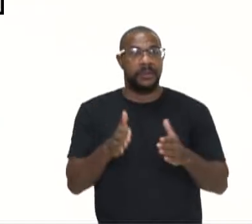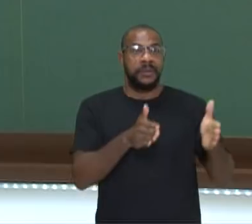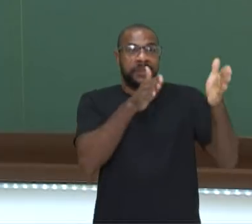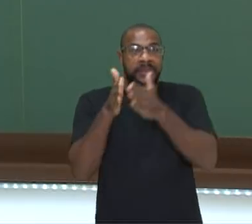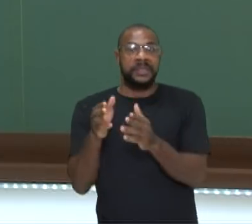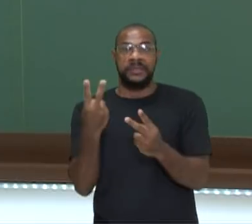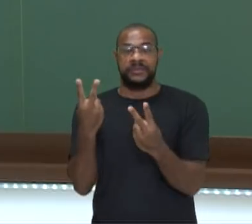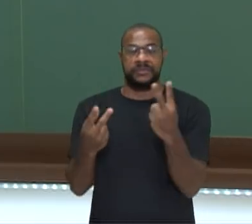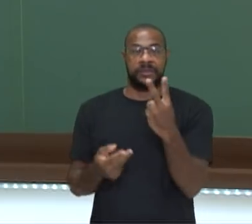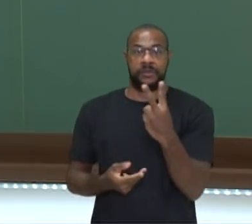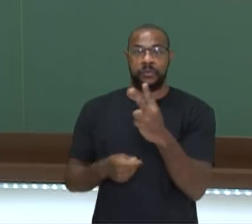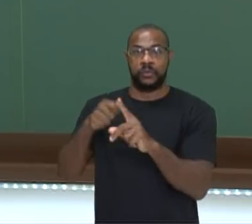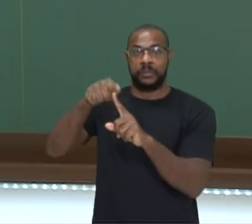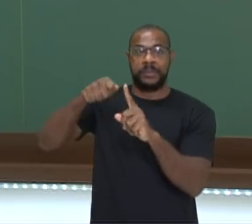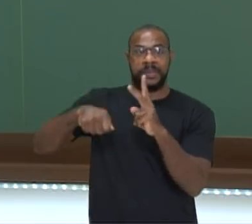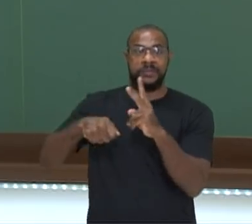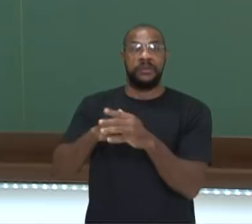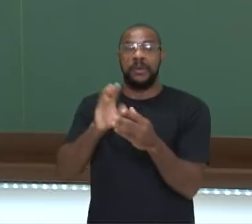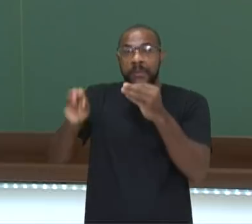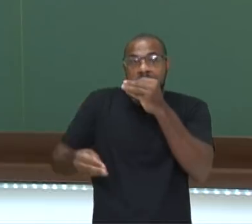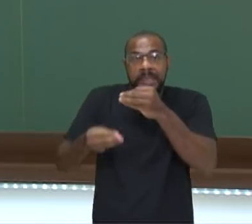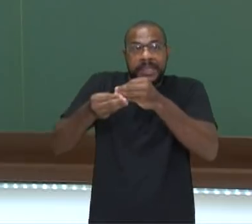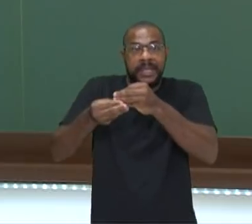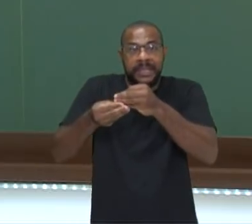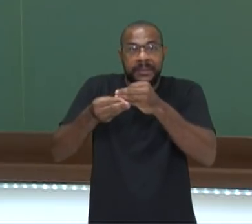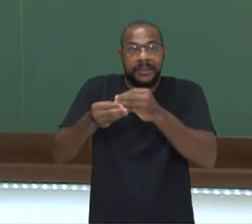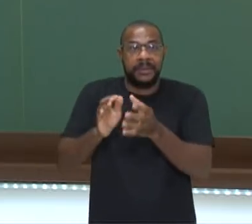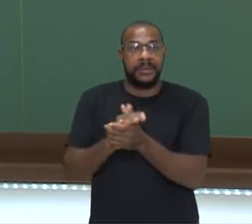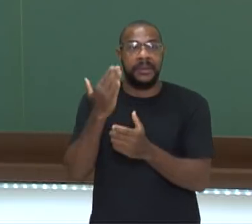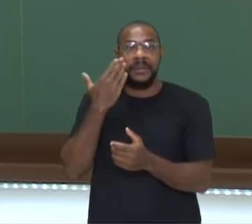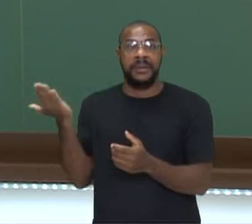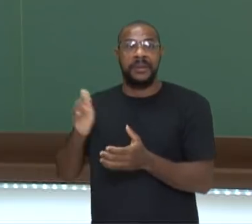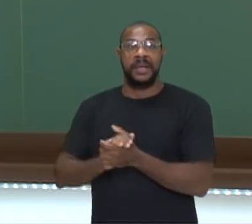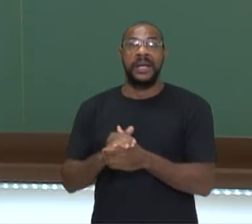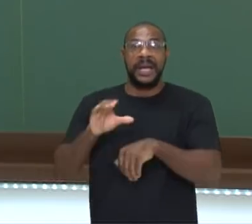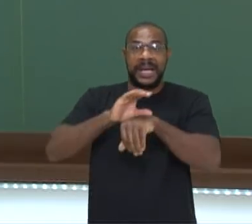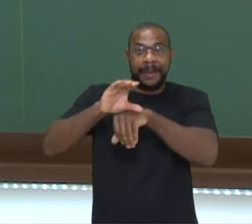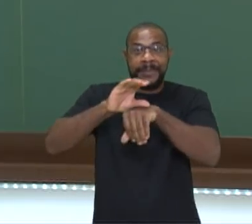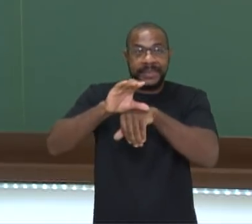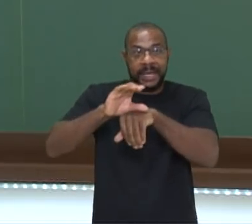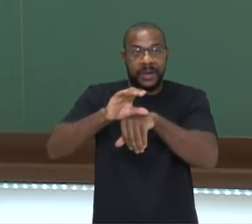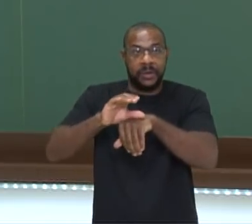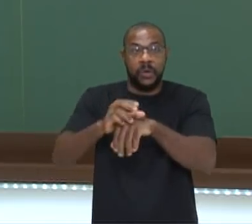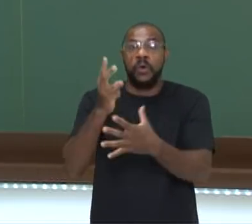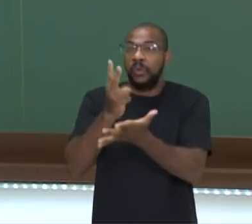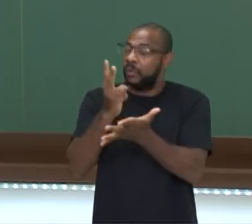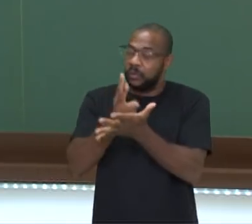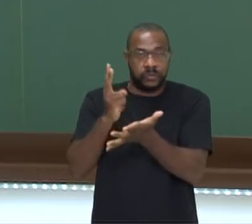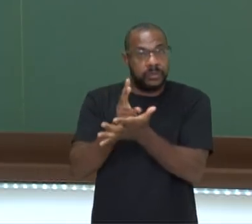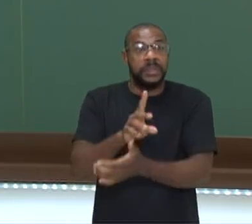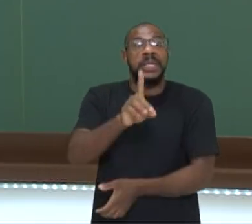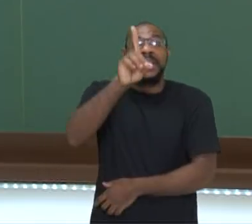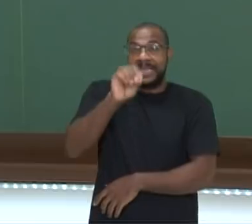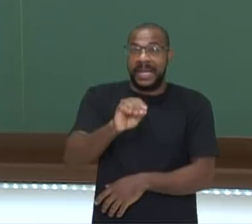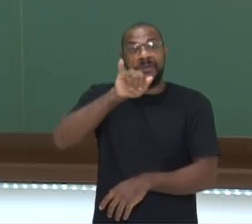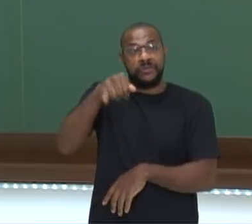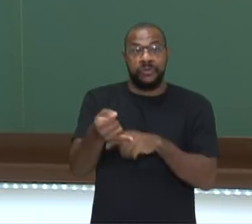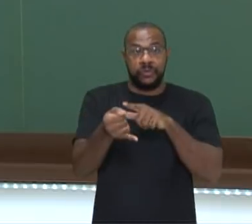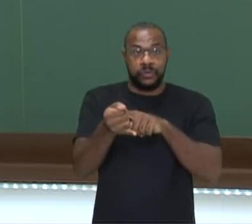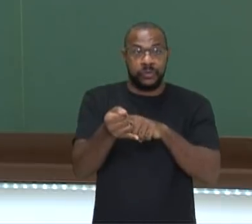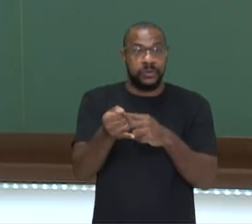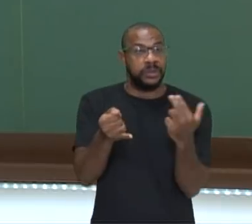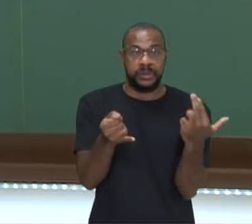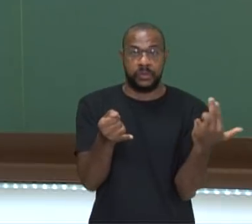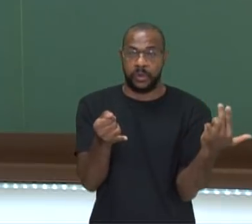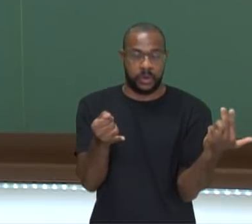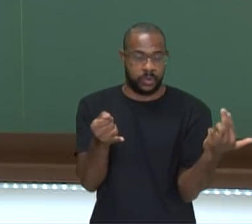agora aqui eu vou fazer o acréscimo, um novo montante, agora o nosso capital aqui continua sendo 10 o juro, mesmo cálculo